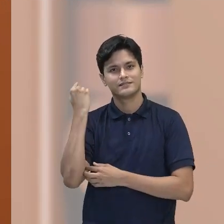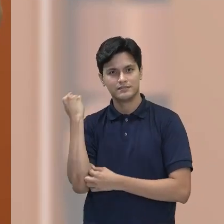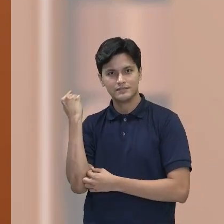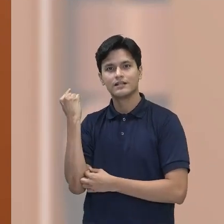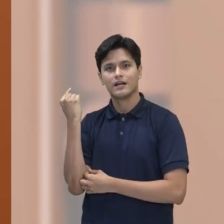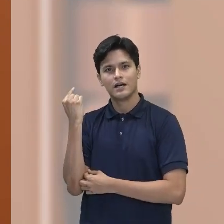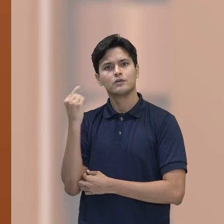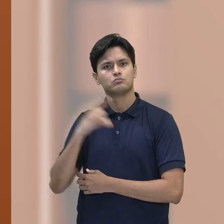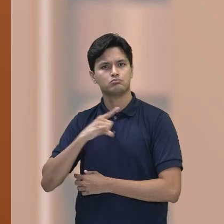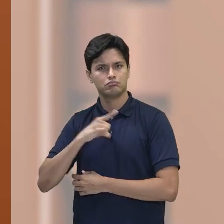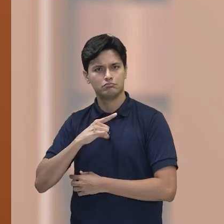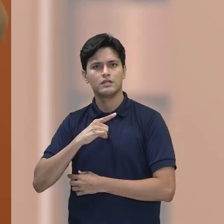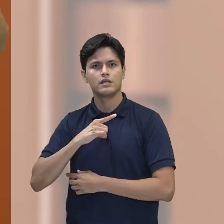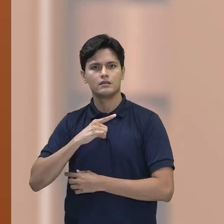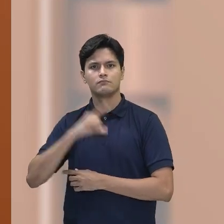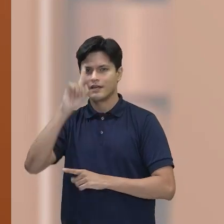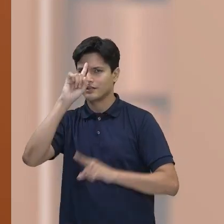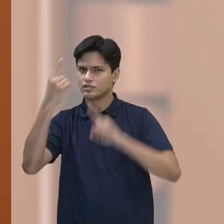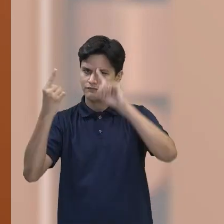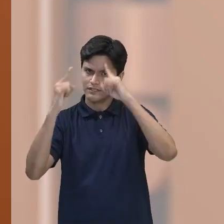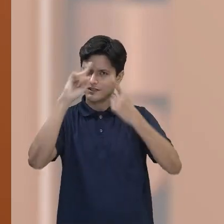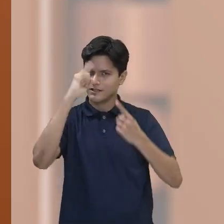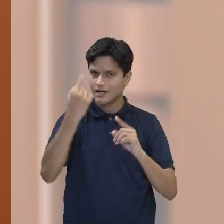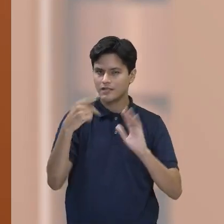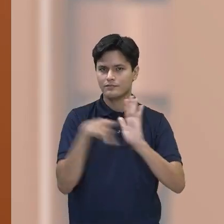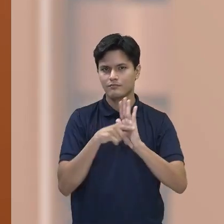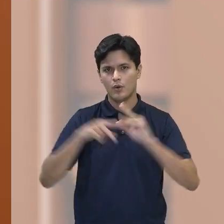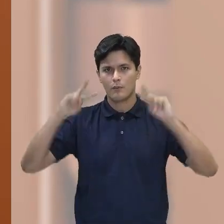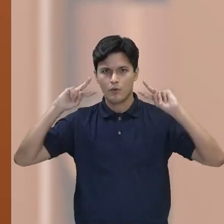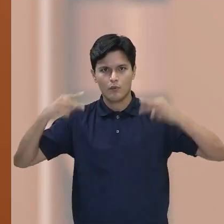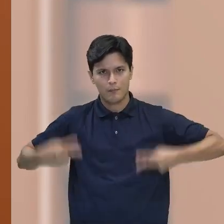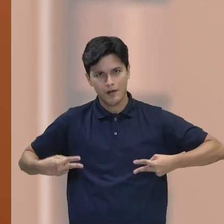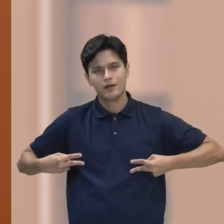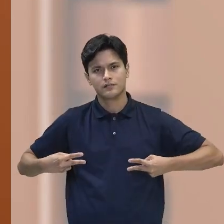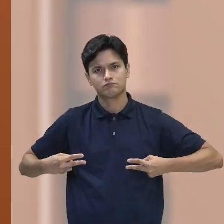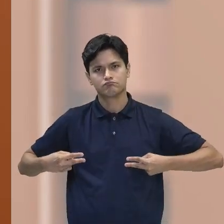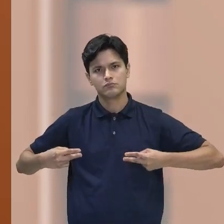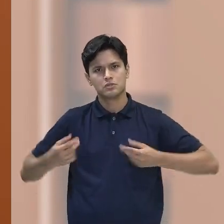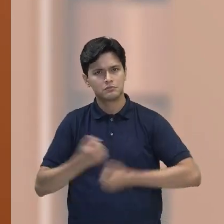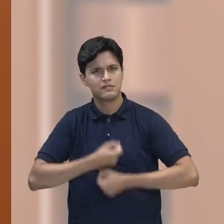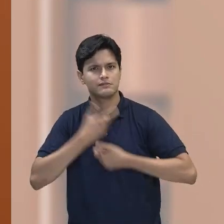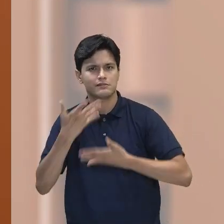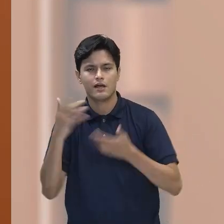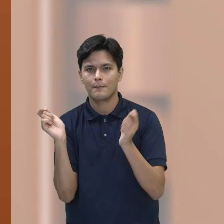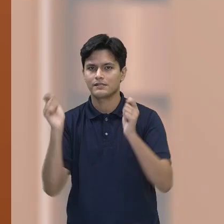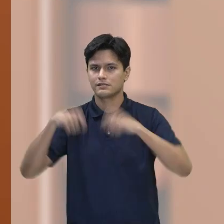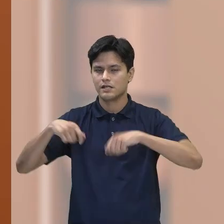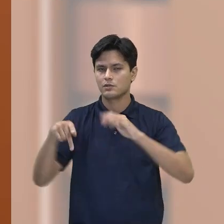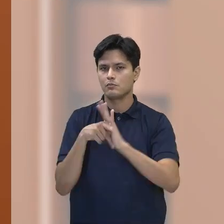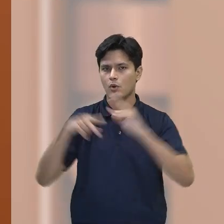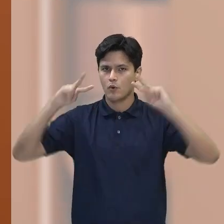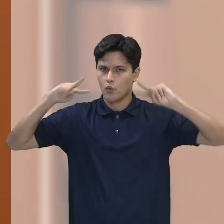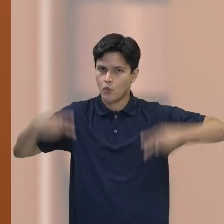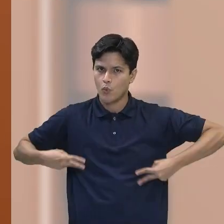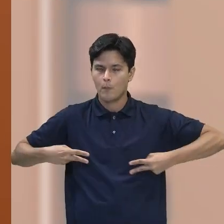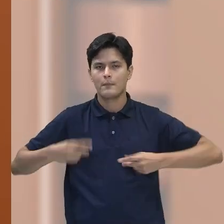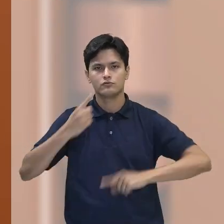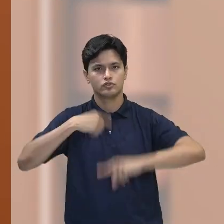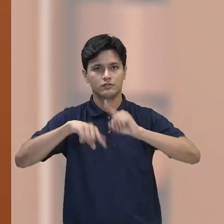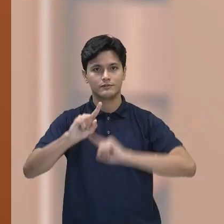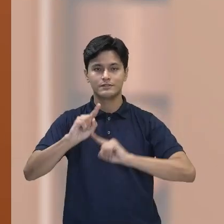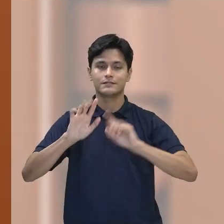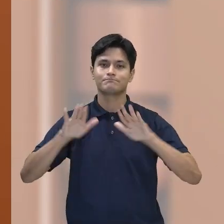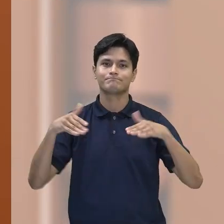aquela capacidade do homem de se reinventar, né? A natureza humana de se reinventar. Nós ficamos o